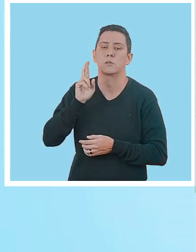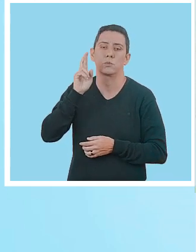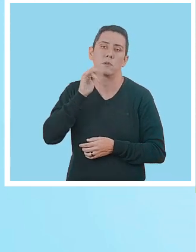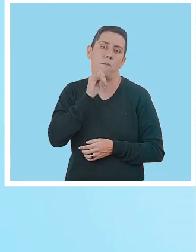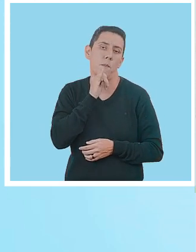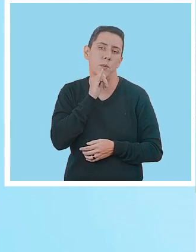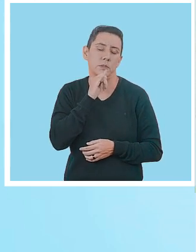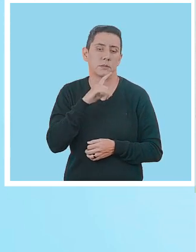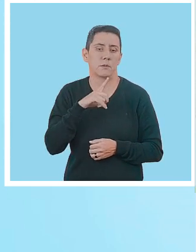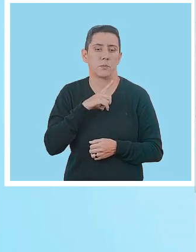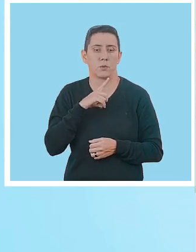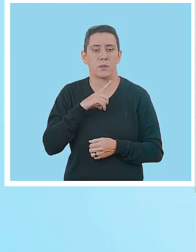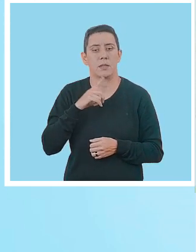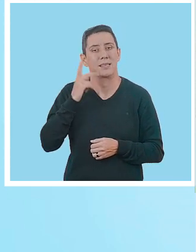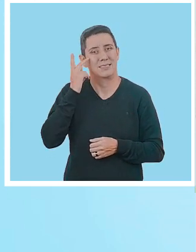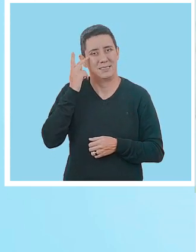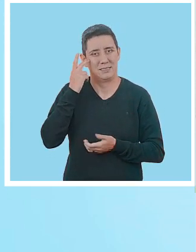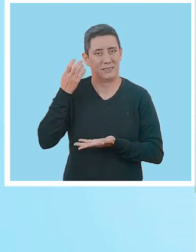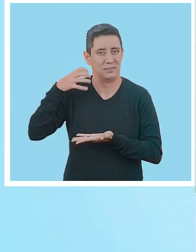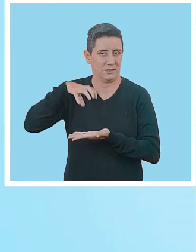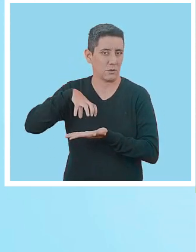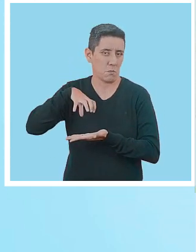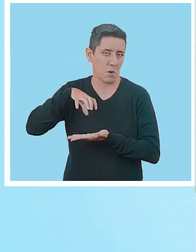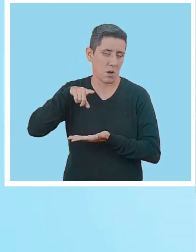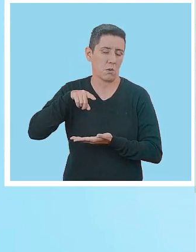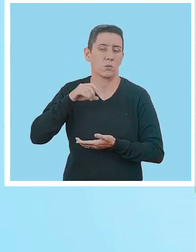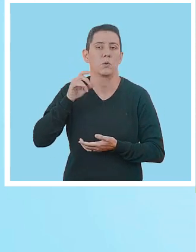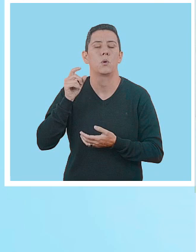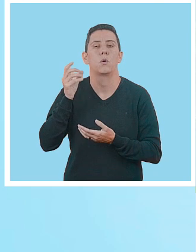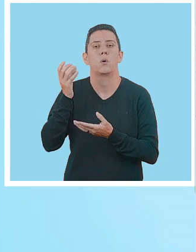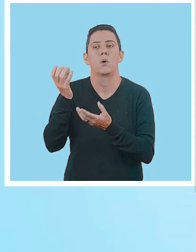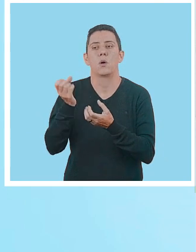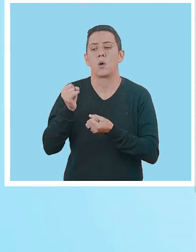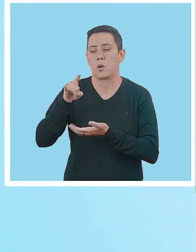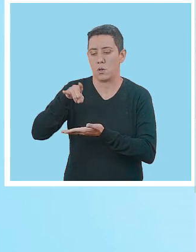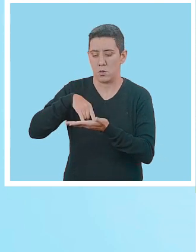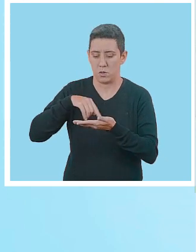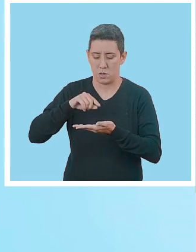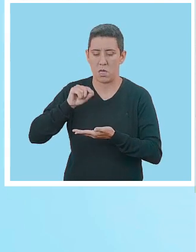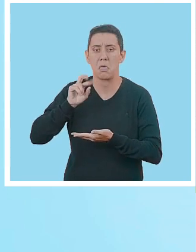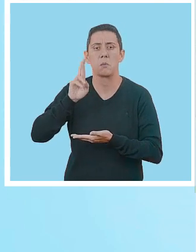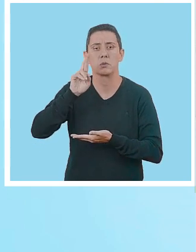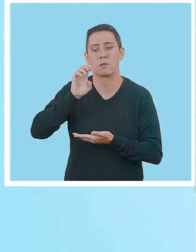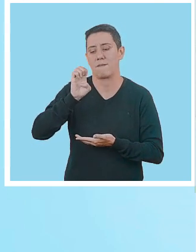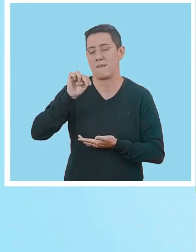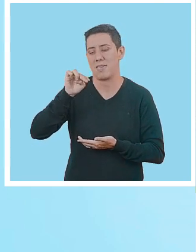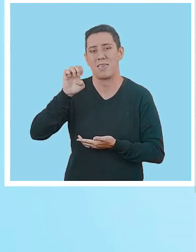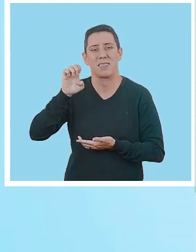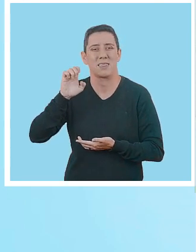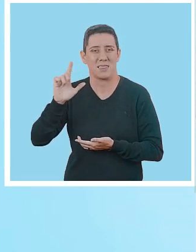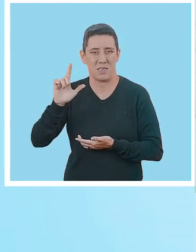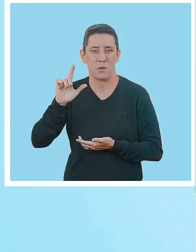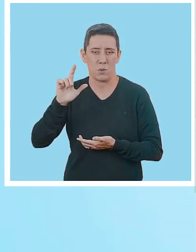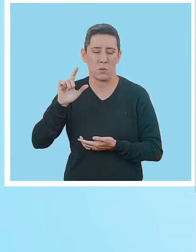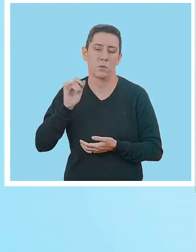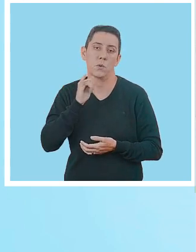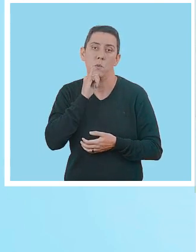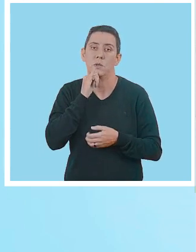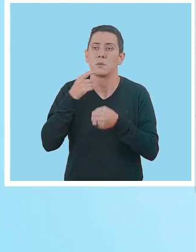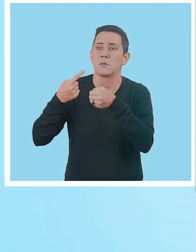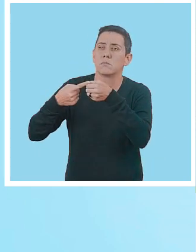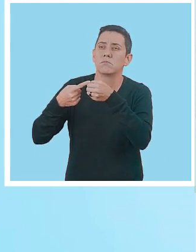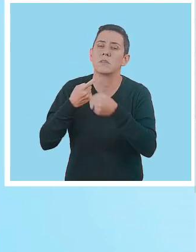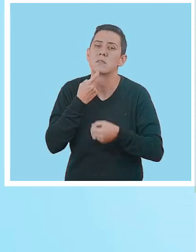quem é aqui dá de São Paulo recebe a conta da enel São Paulo é quem é ali da região de